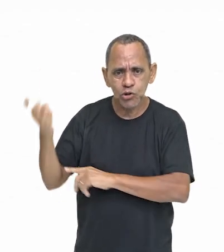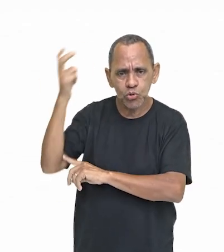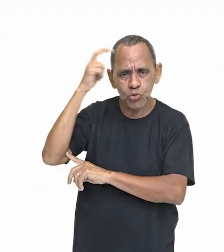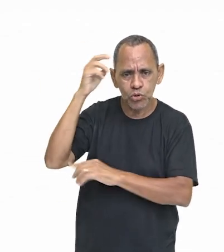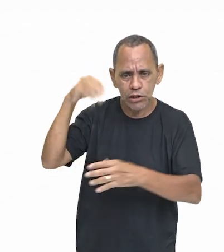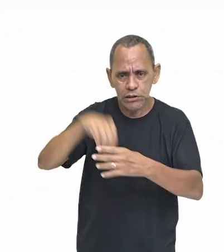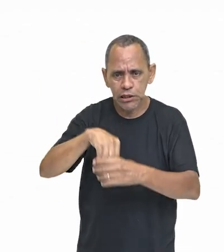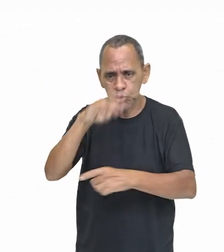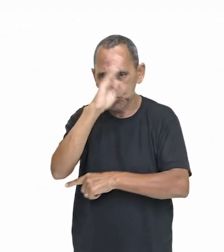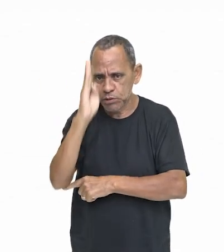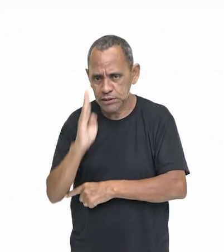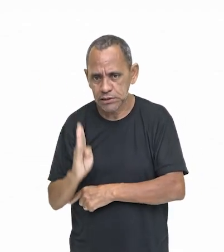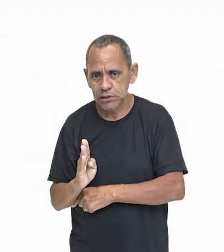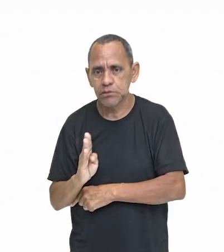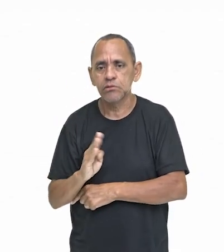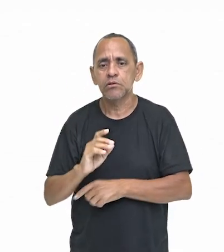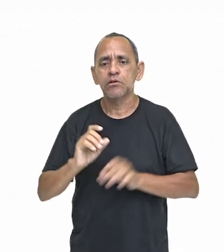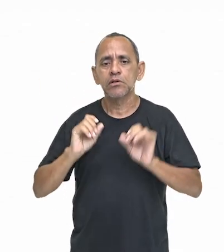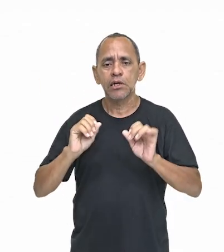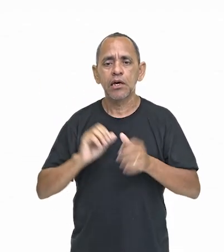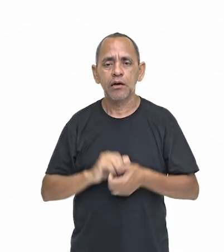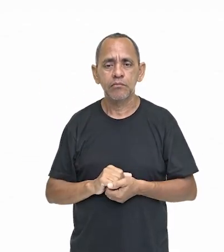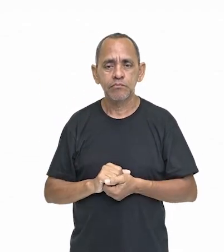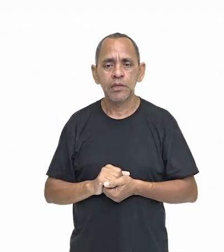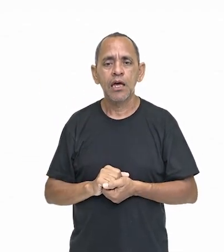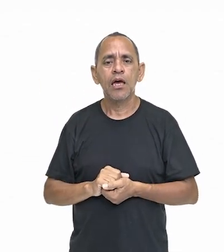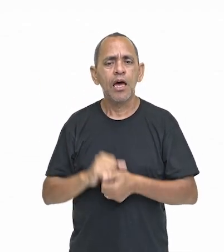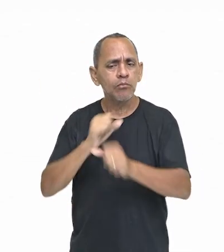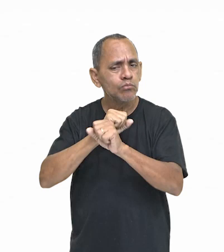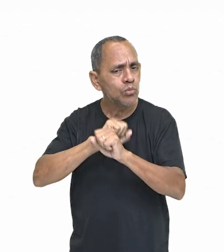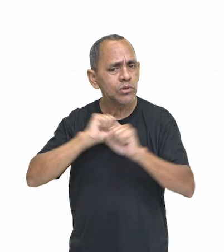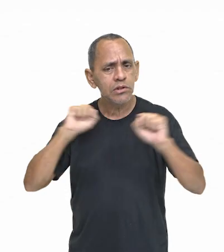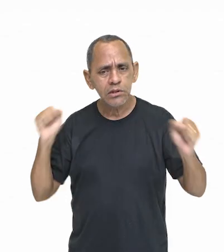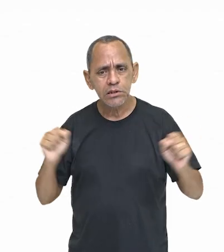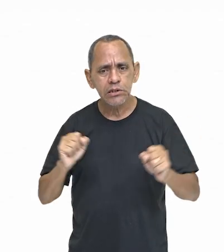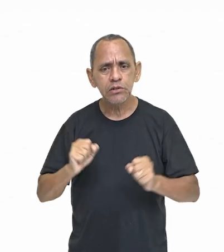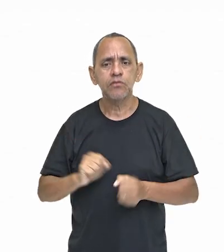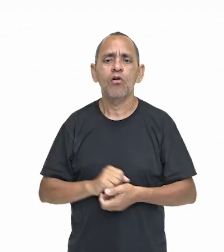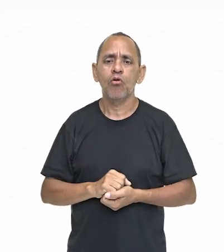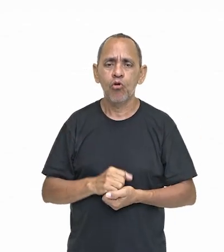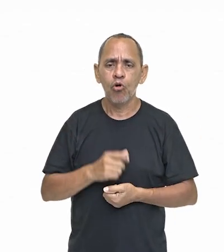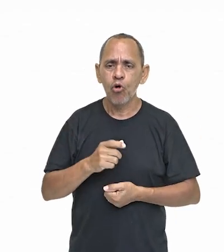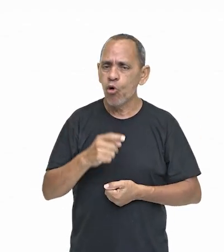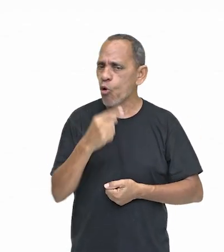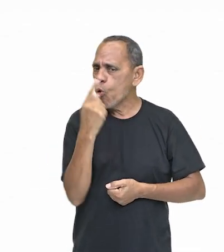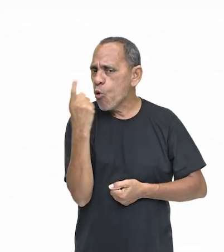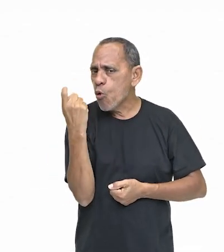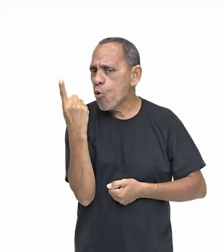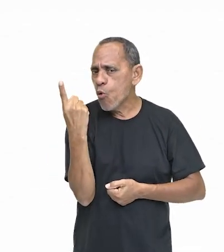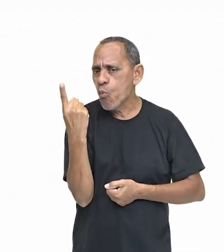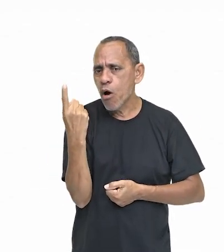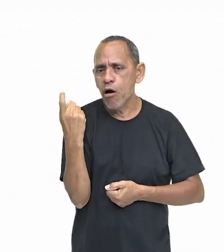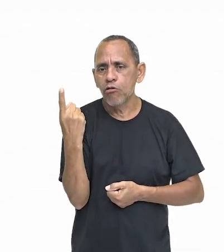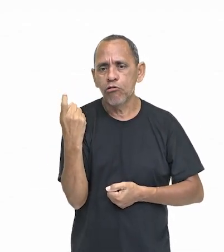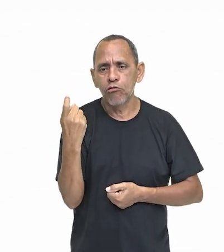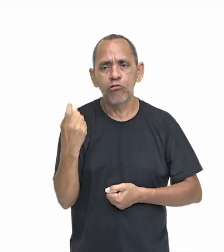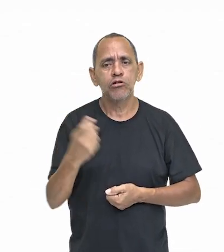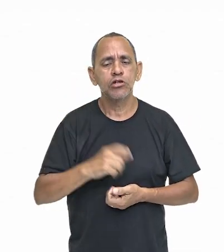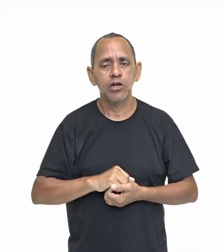país, nós sabemos que é impossível falar de uma única cultura indígena, assim como é